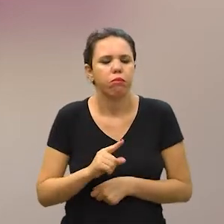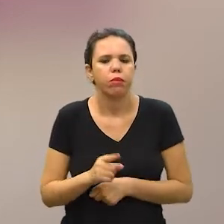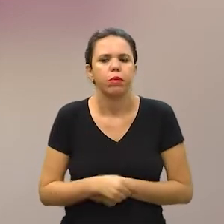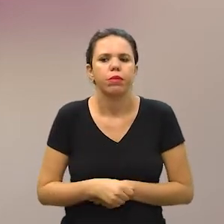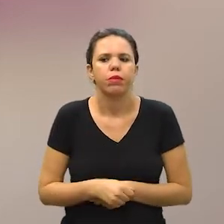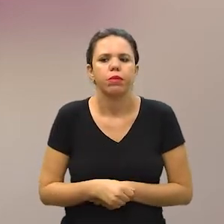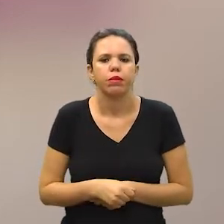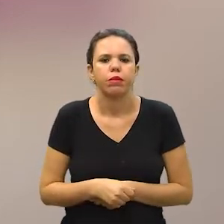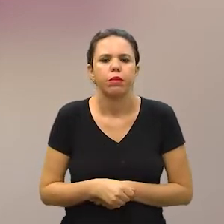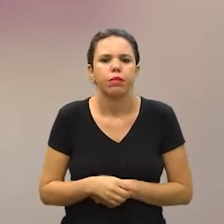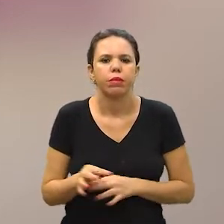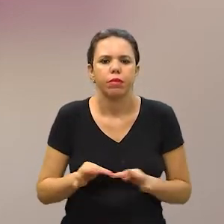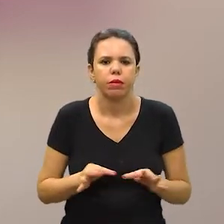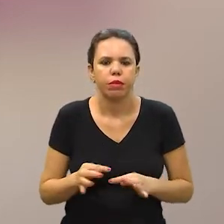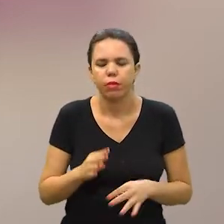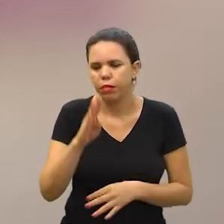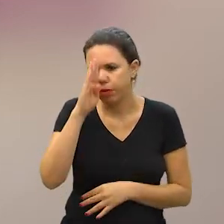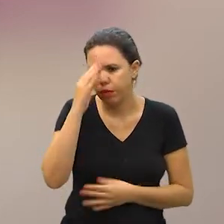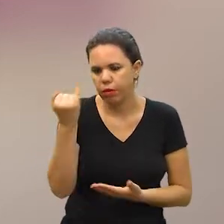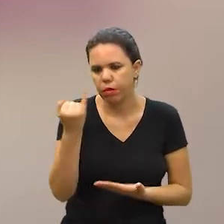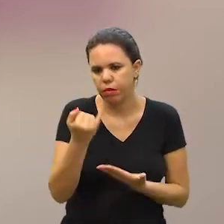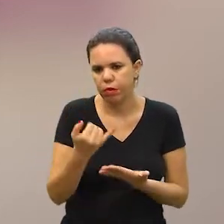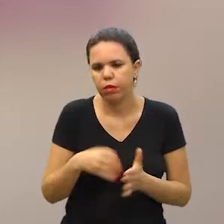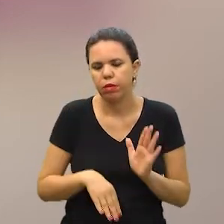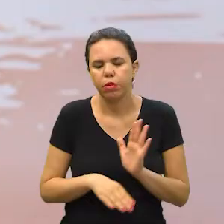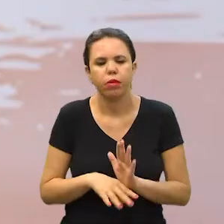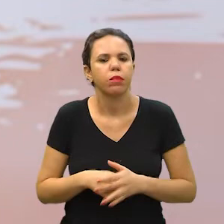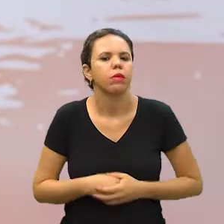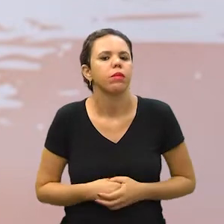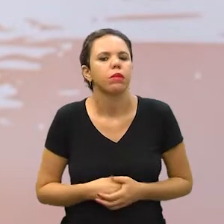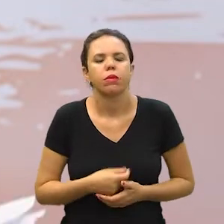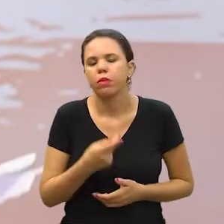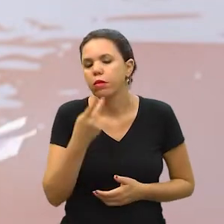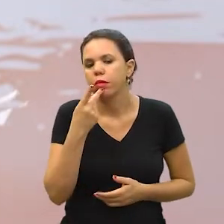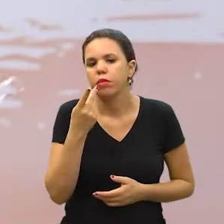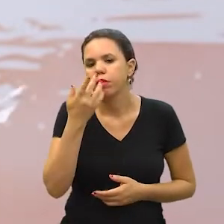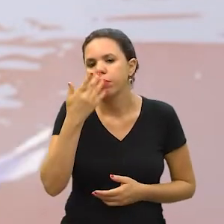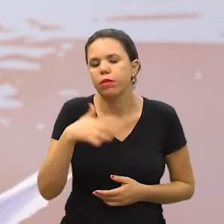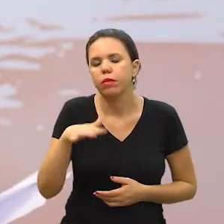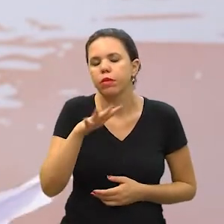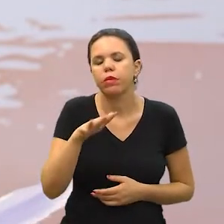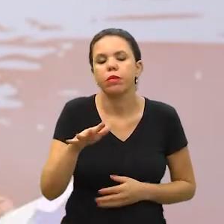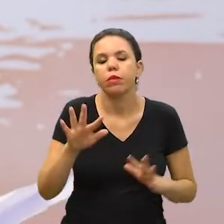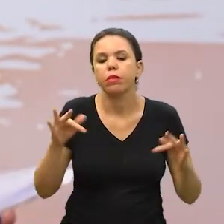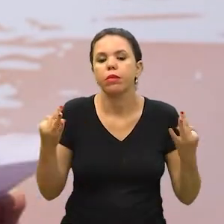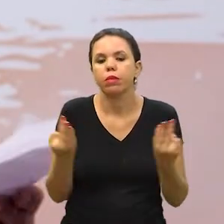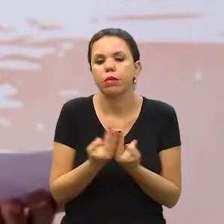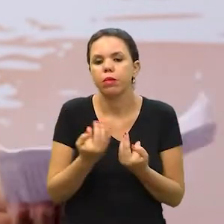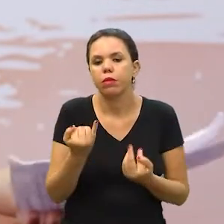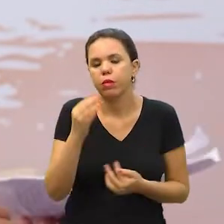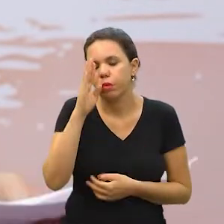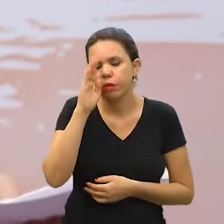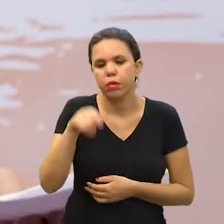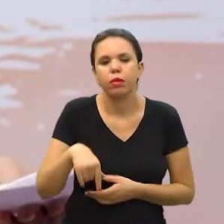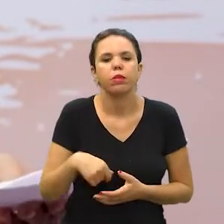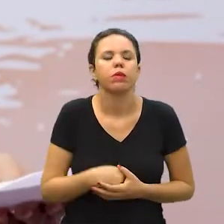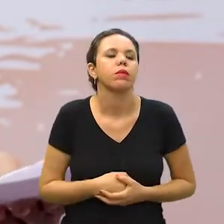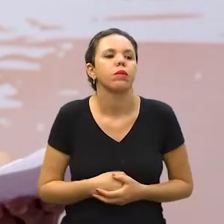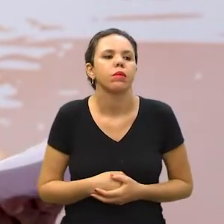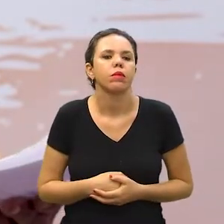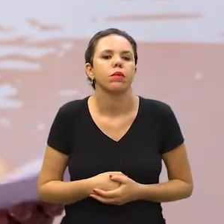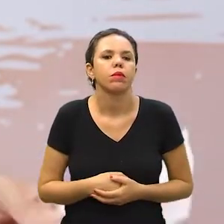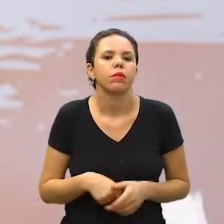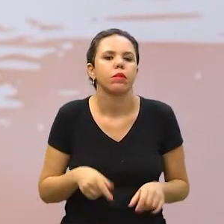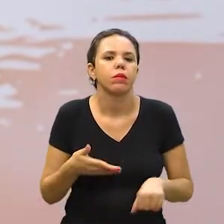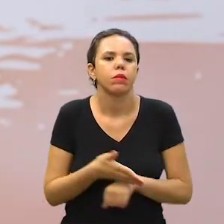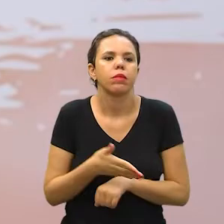colegas, né? Então, a terapia é fundamental para muita coisa. A gente está falando aí para criança, a família é fundamental nisso e